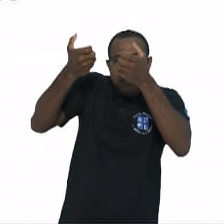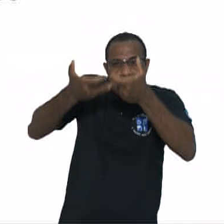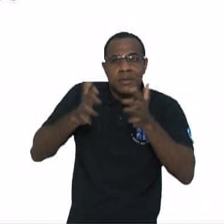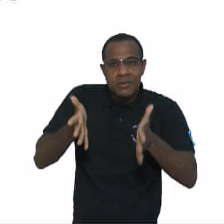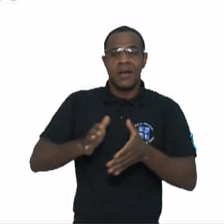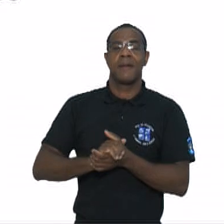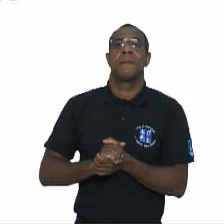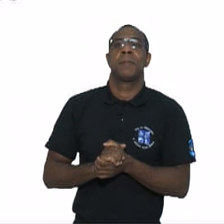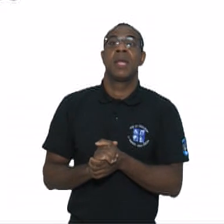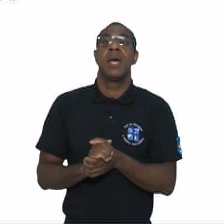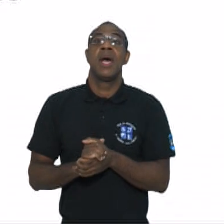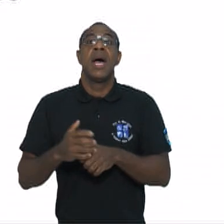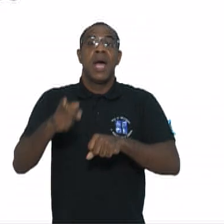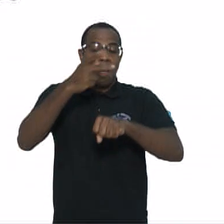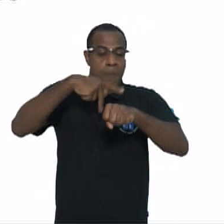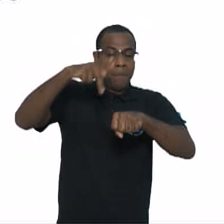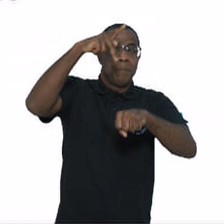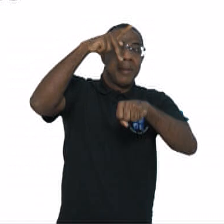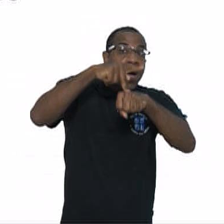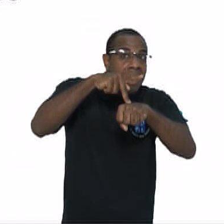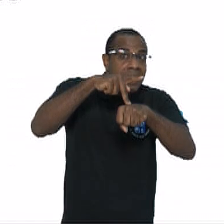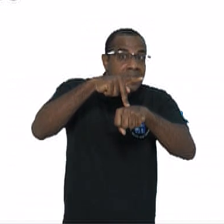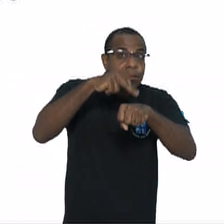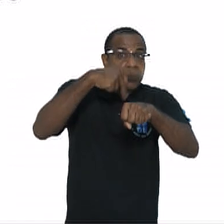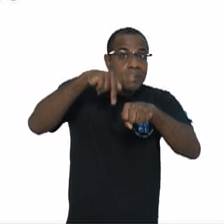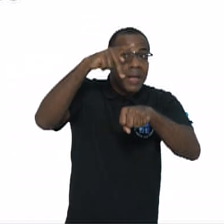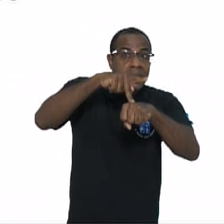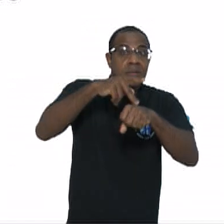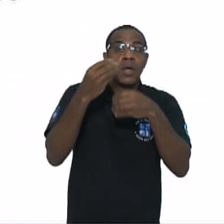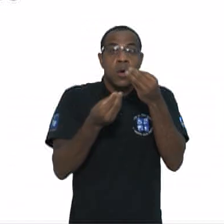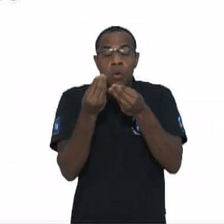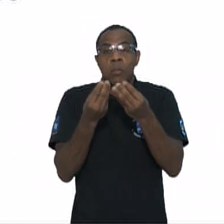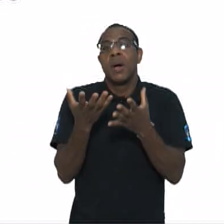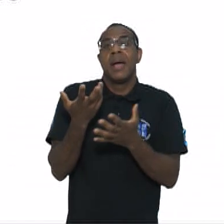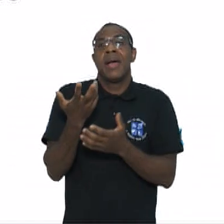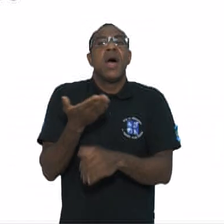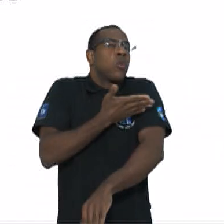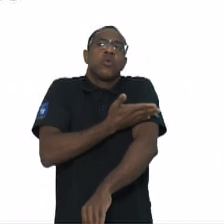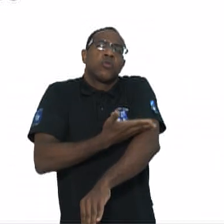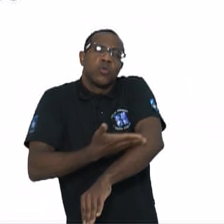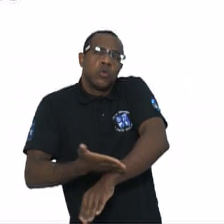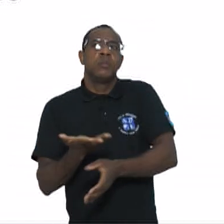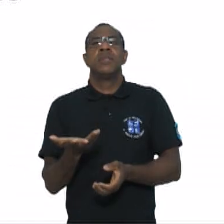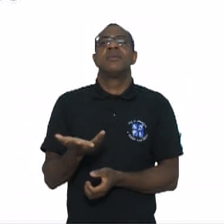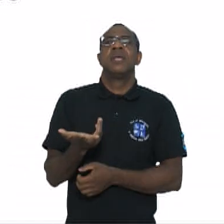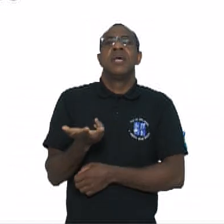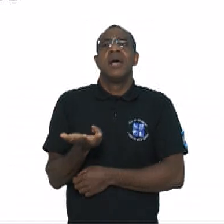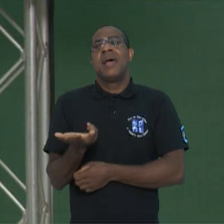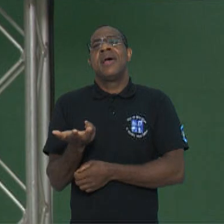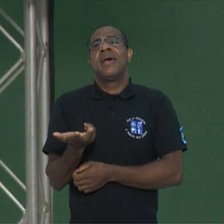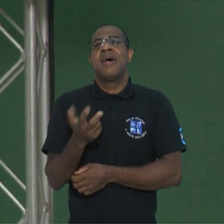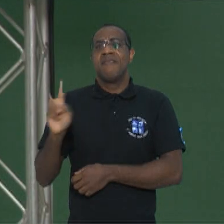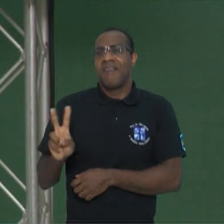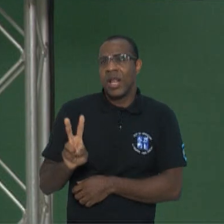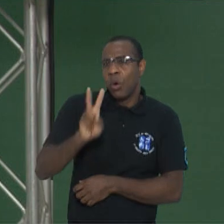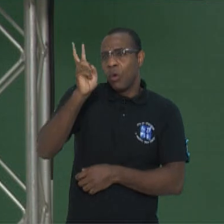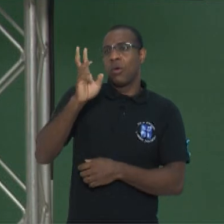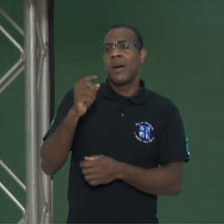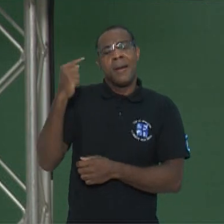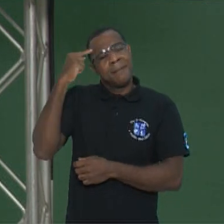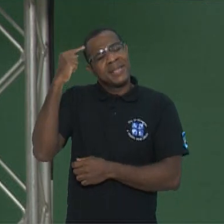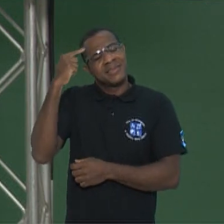nação sobre a outra leva à modificação dos modos de vida, dos hábitos, costumes e valores. Então, pensando nessa ideia,